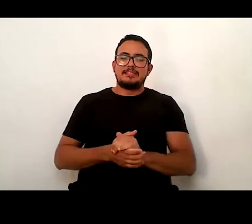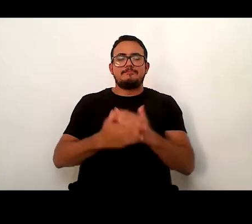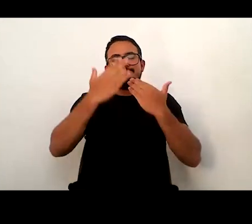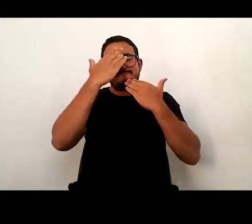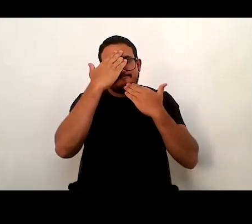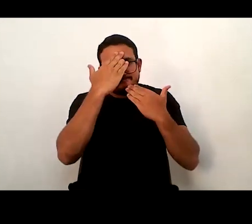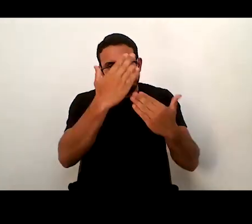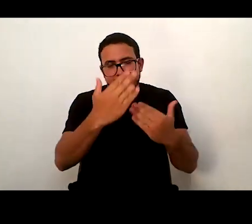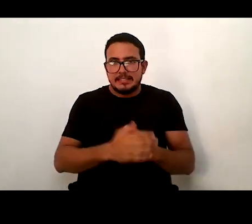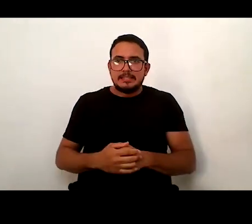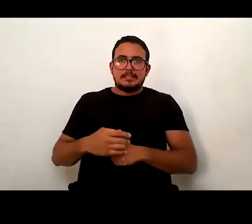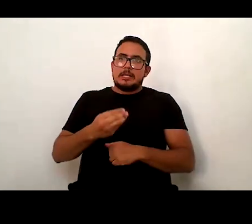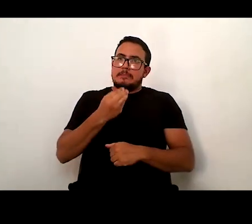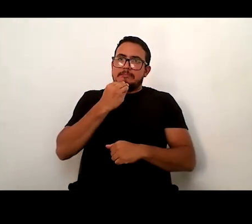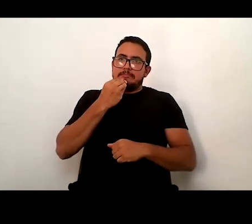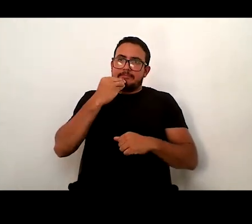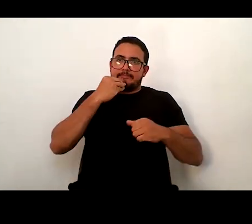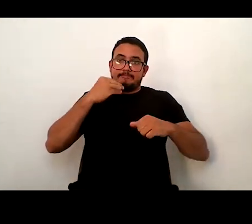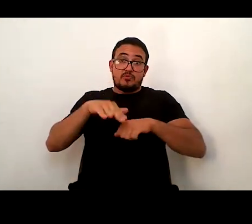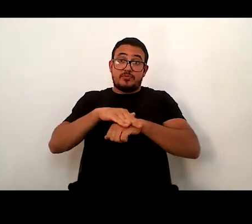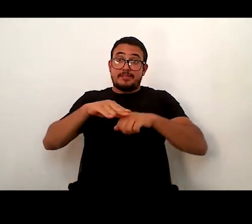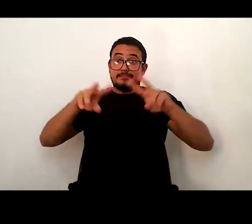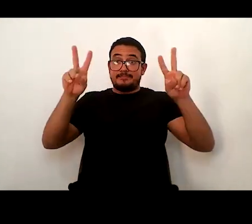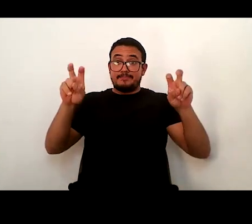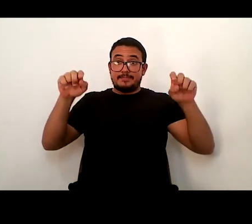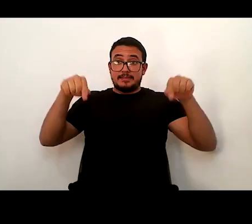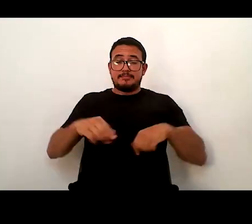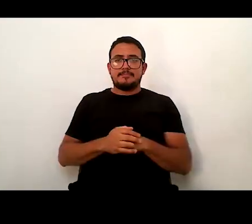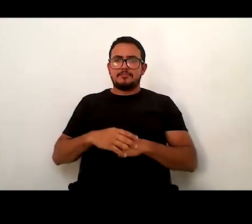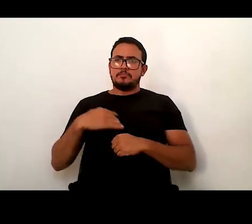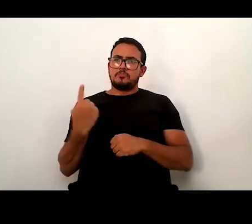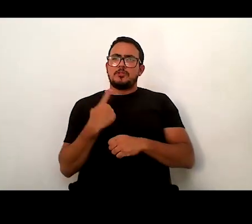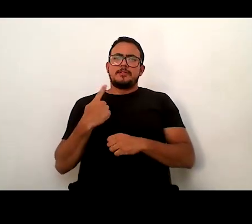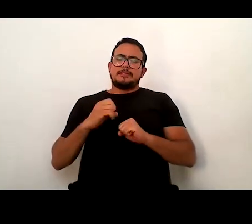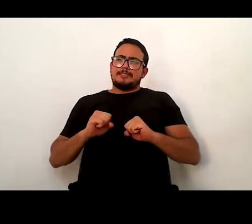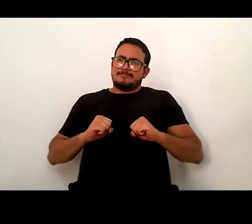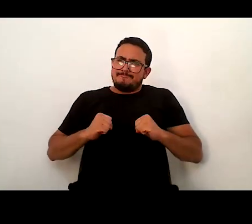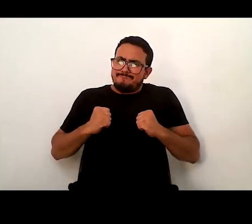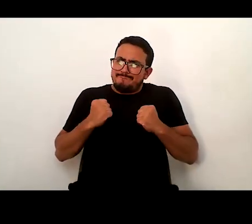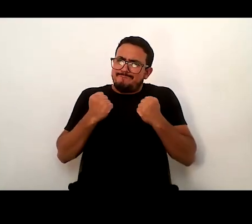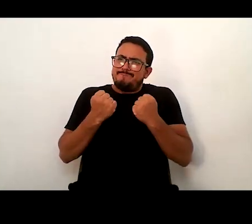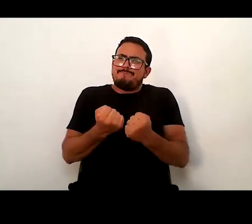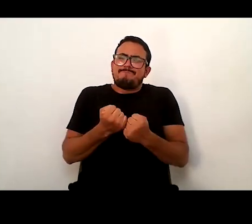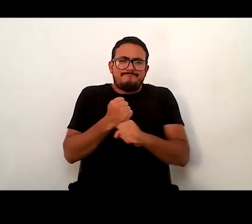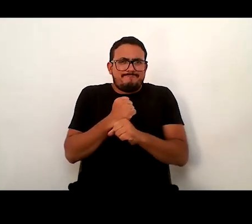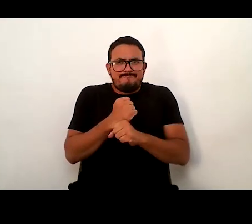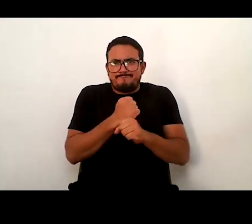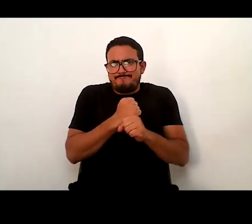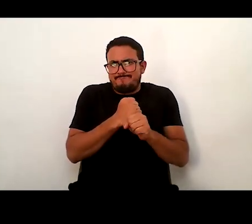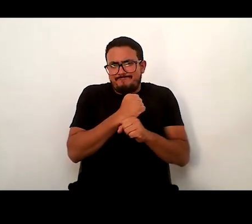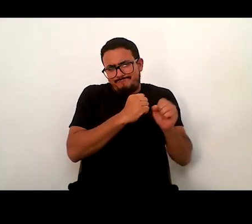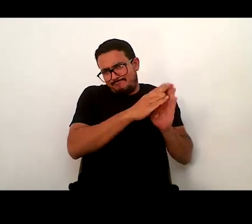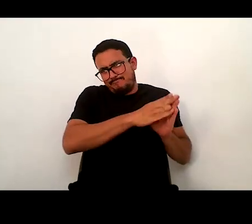extrema importância e que a gente se dedica tanto durante todo o ano para preparar essa campanha do Março Azul. Na realidade, ela é uma